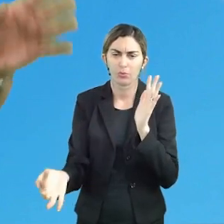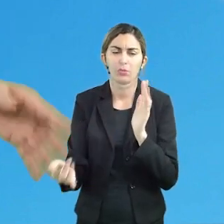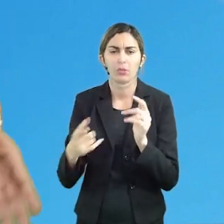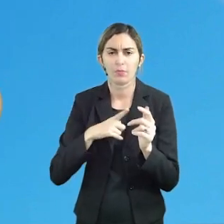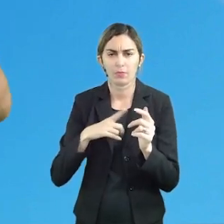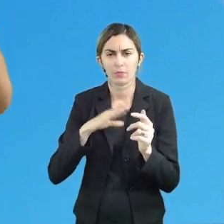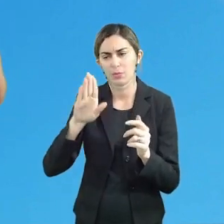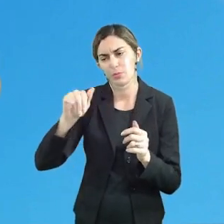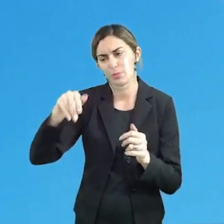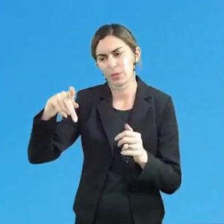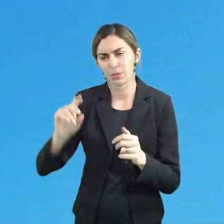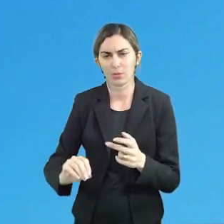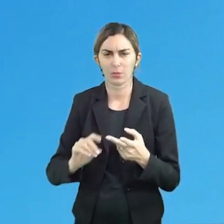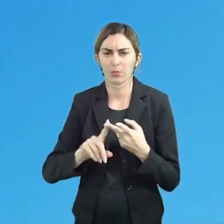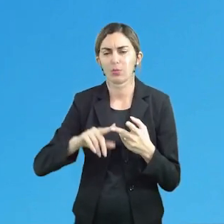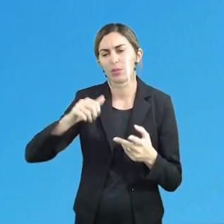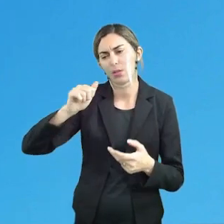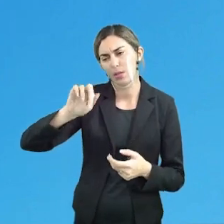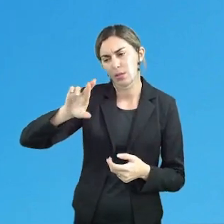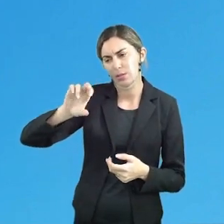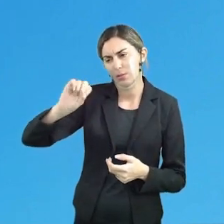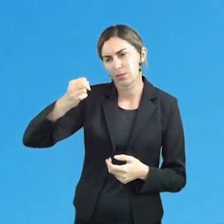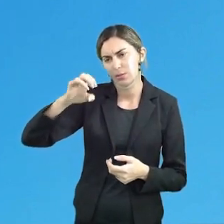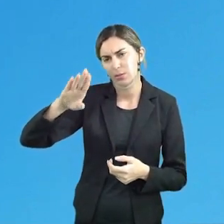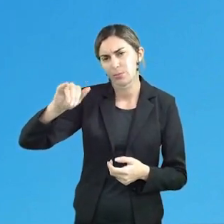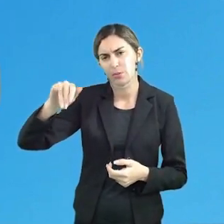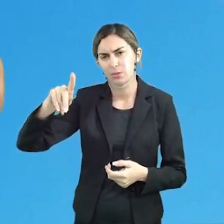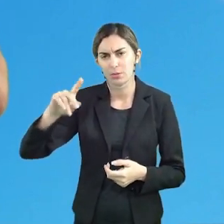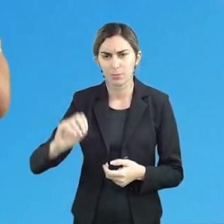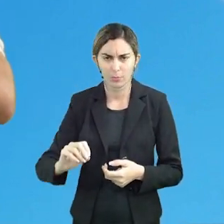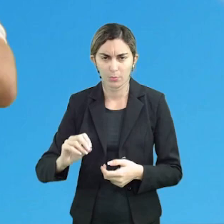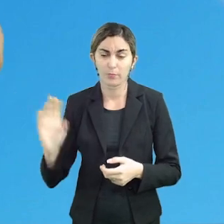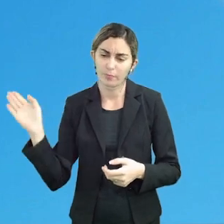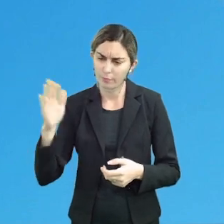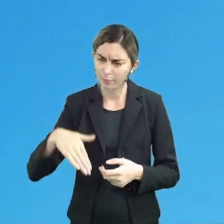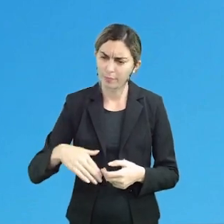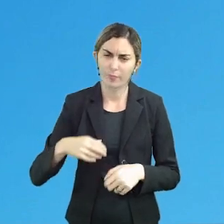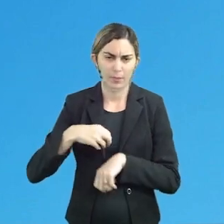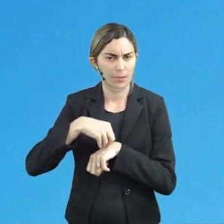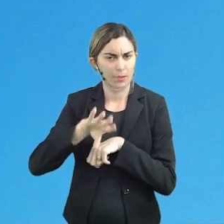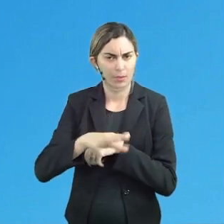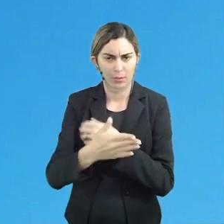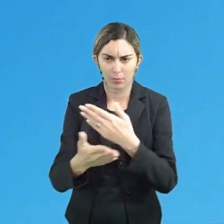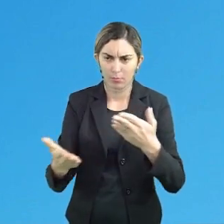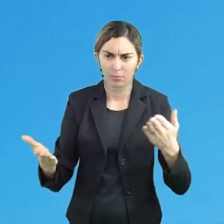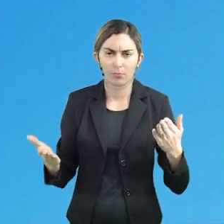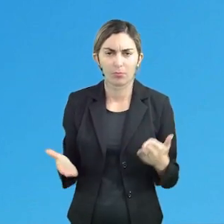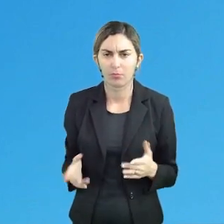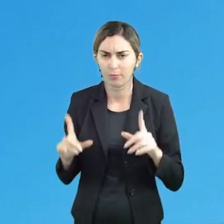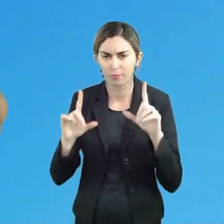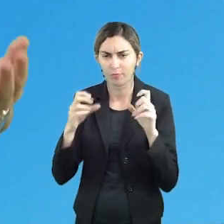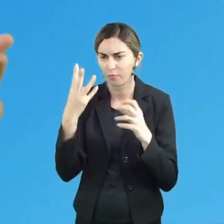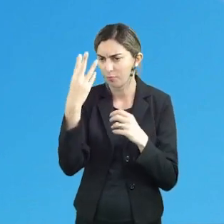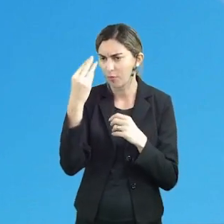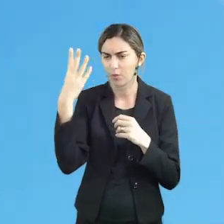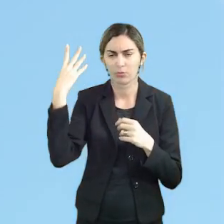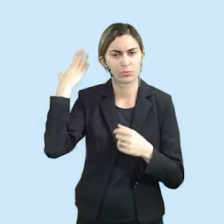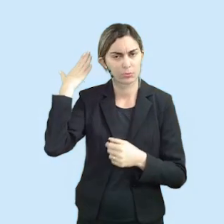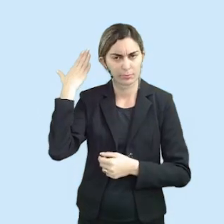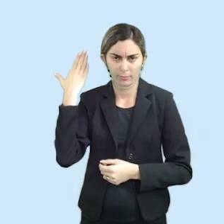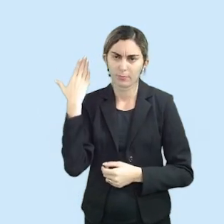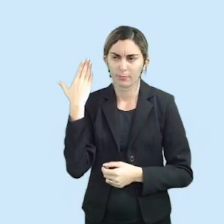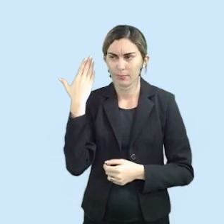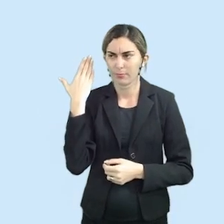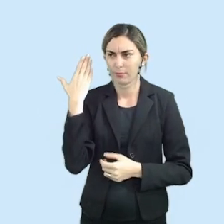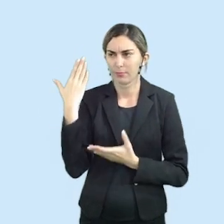Foi bispo e arcebispo. Vamos lá, vamos adiante. Trago para vocês uma foto de Dom Helder